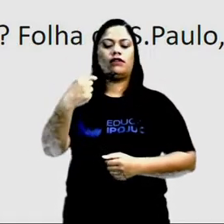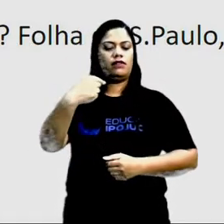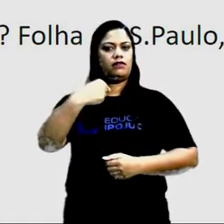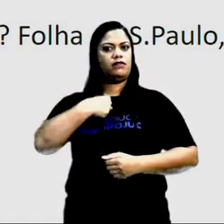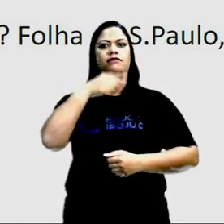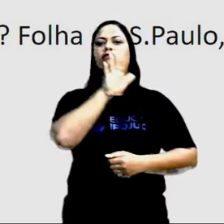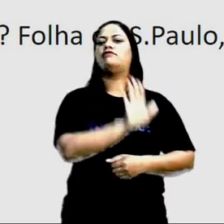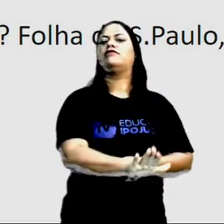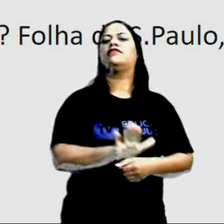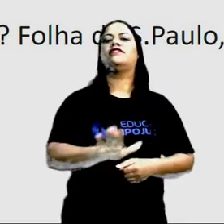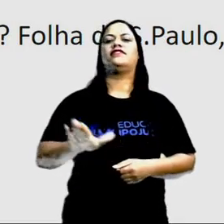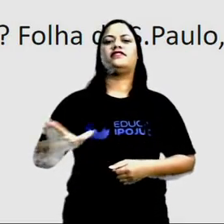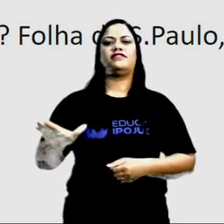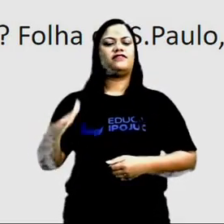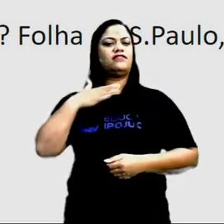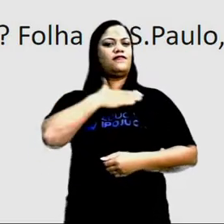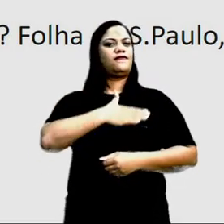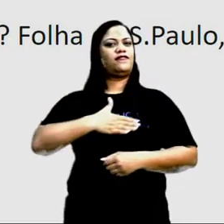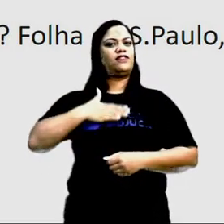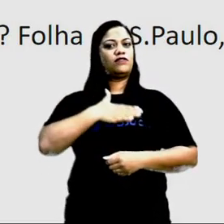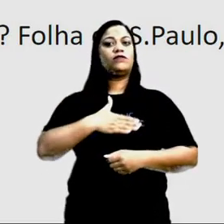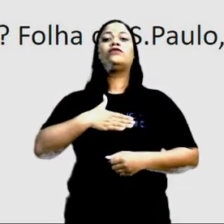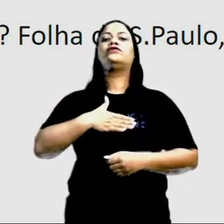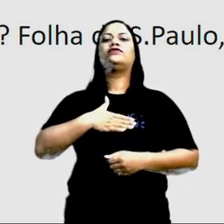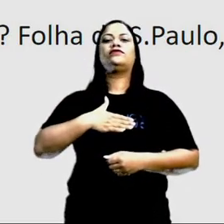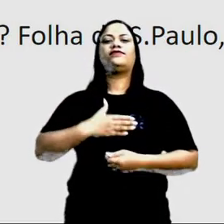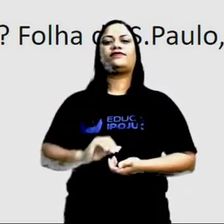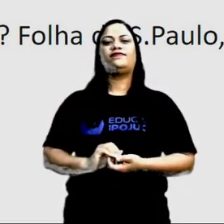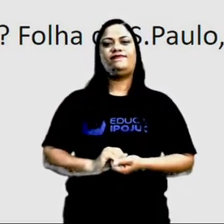sou criança e gosto de ser assim.